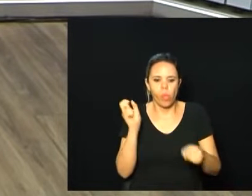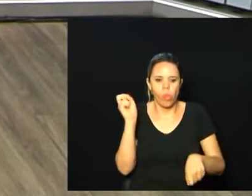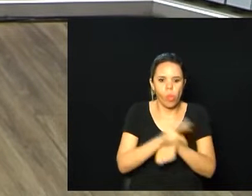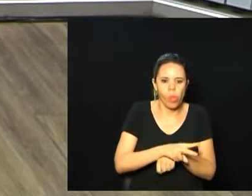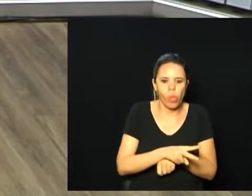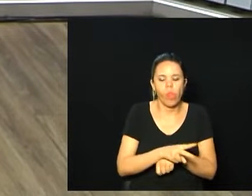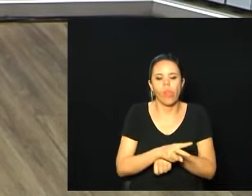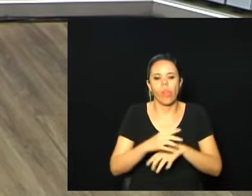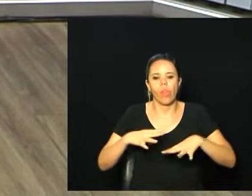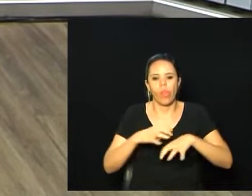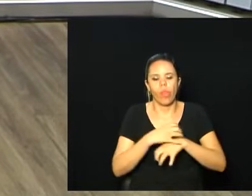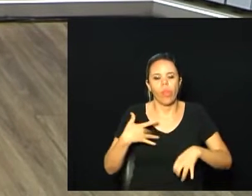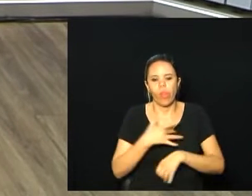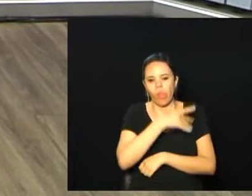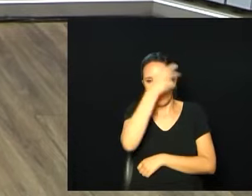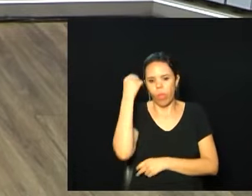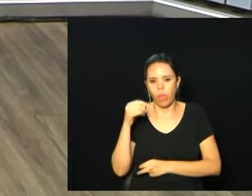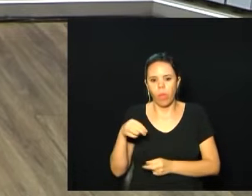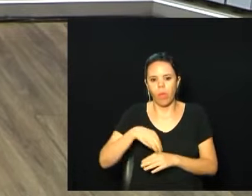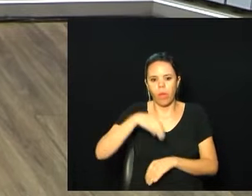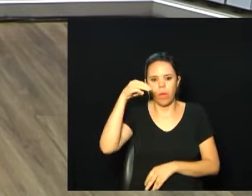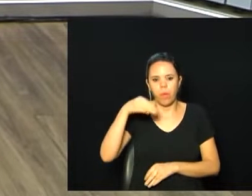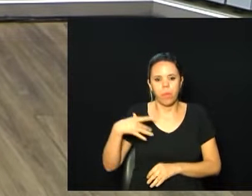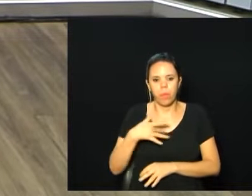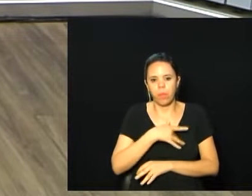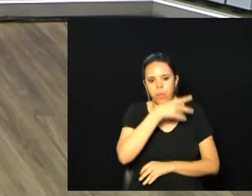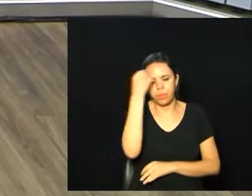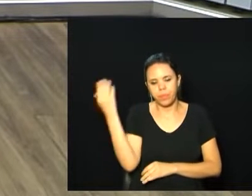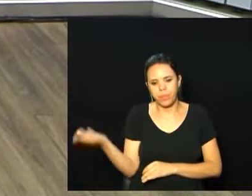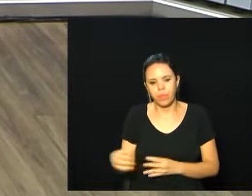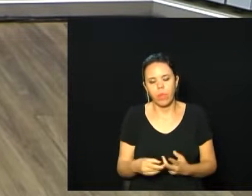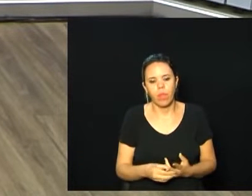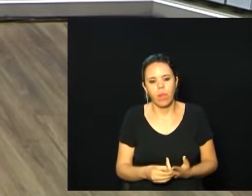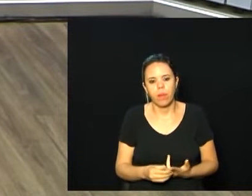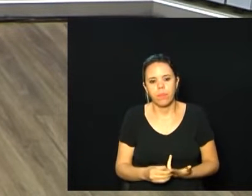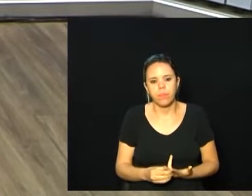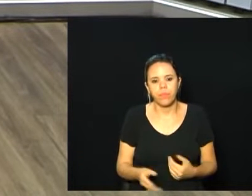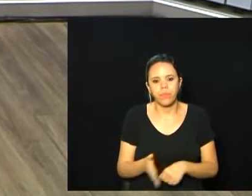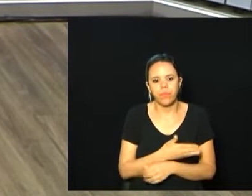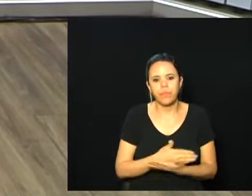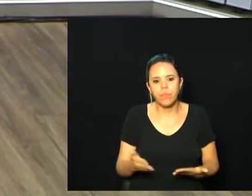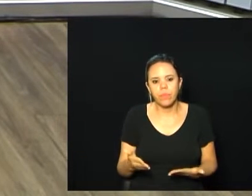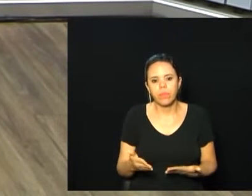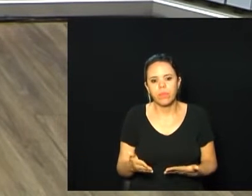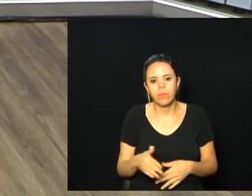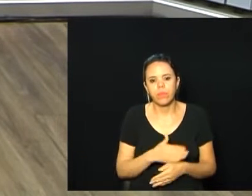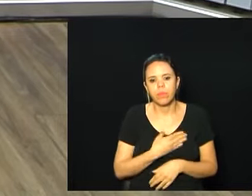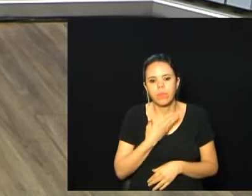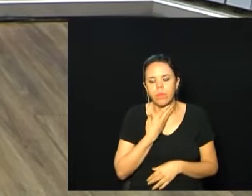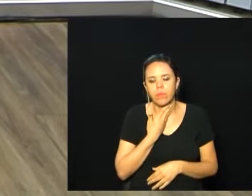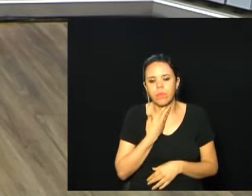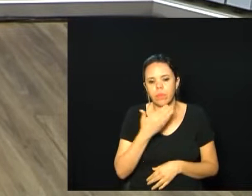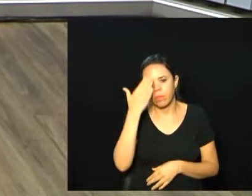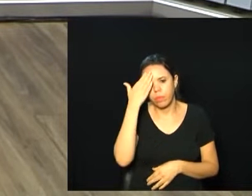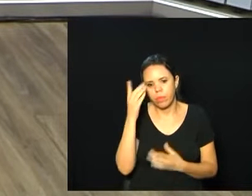e saúde pública e também é mestre em saúde pública. Carlos, antes da gente começar a nossa conversa, muito obrigada